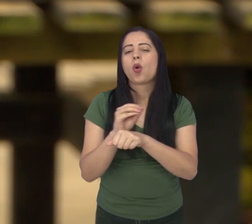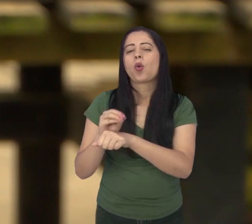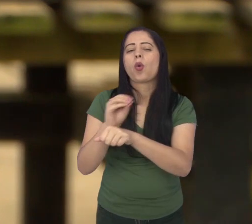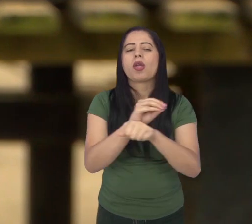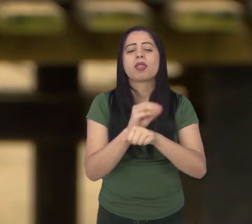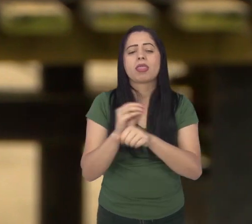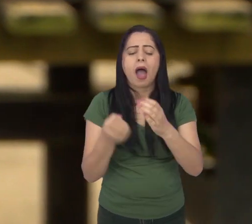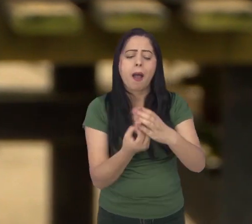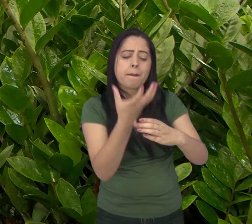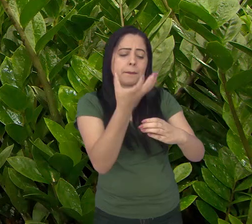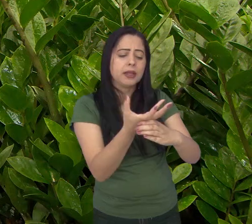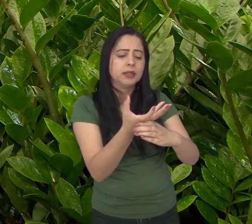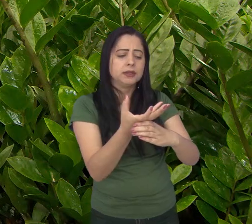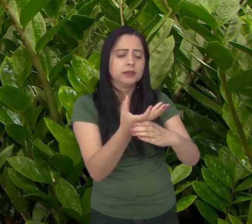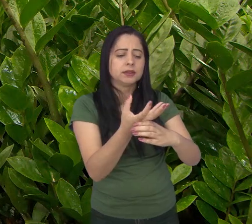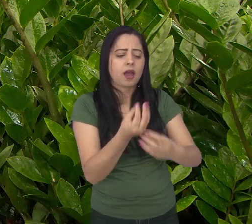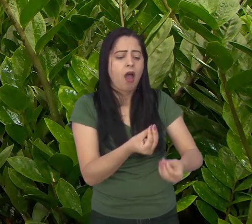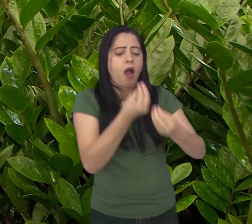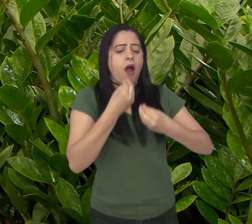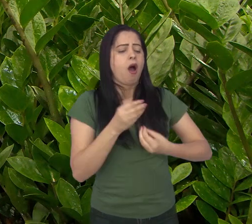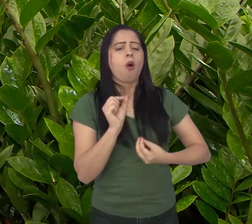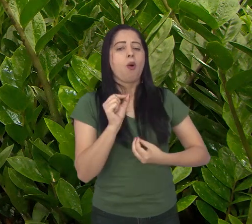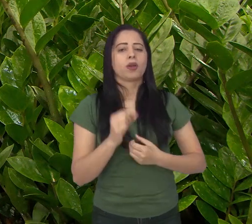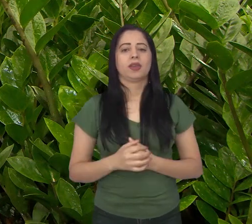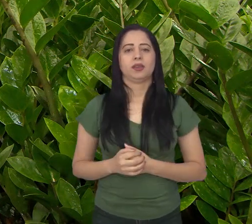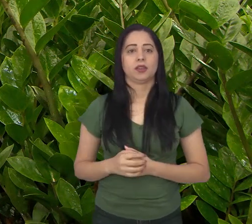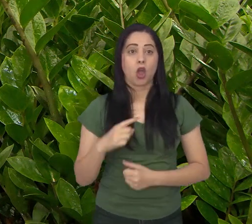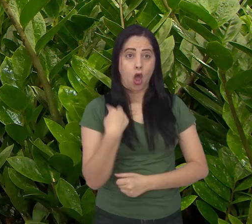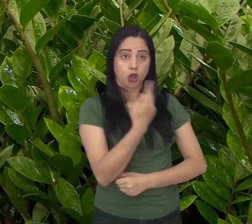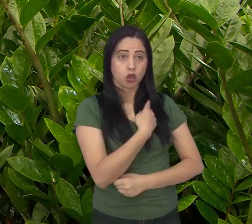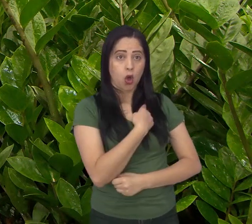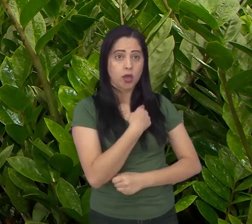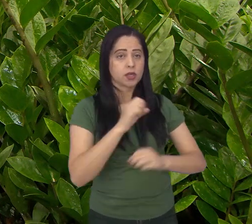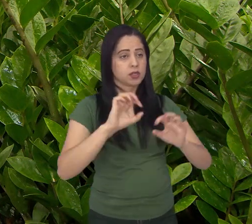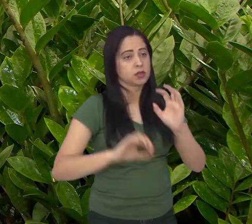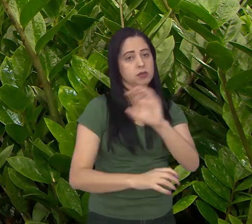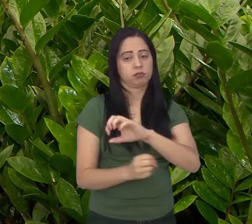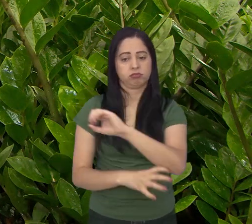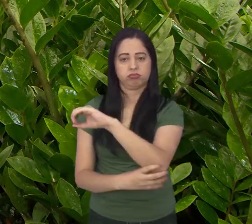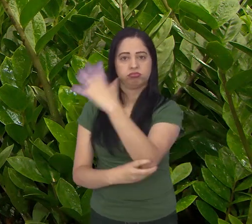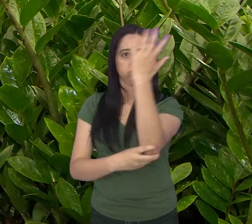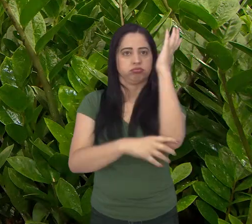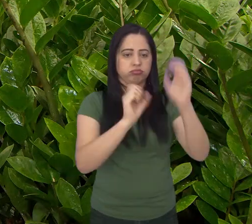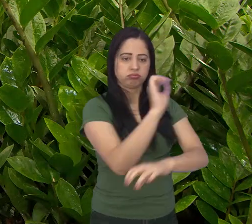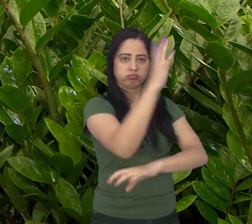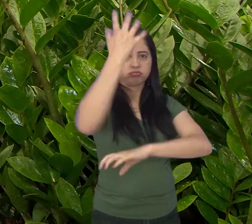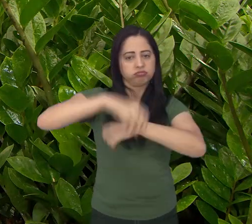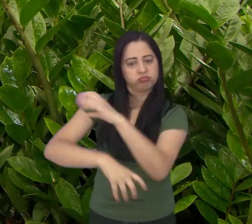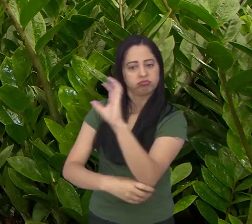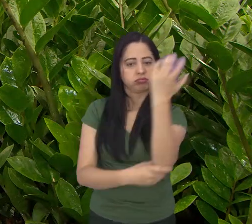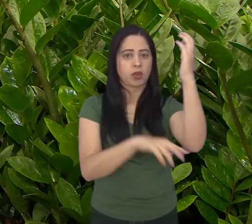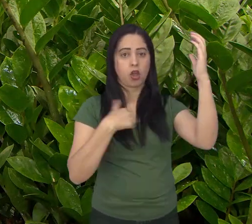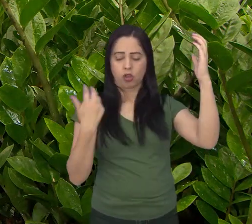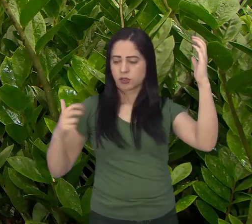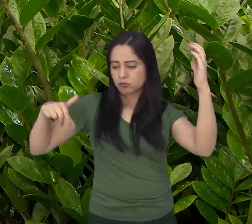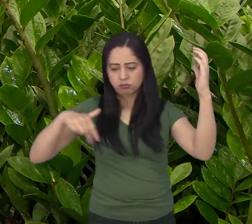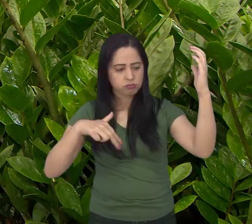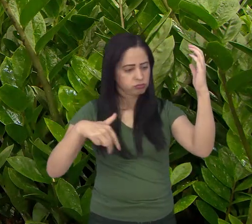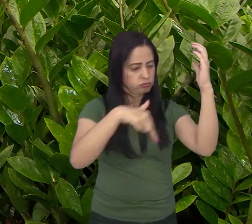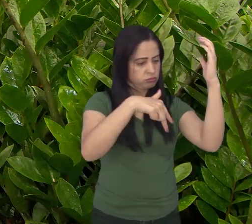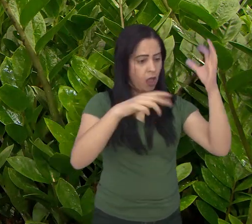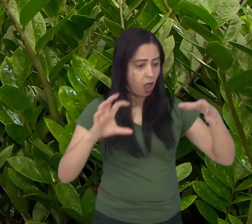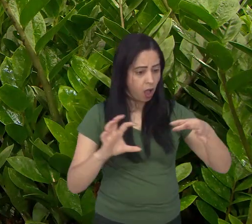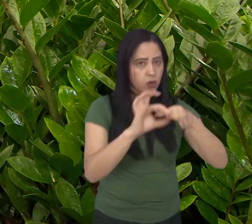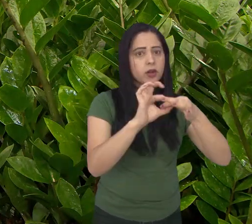plantas oferece... Nós somos da natureza, nós somos meio ambiente. O meio ambiente não está lá longe. Nós somos